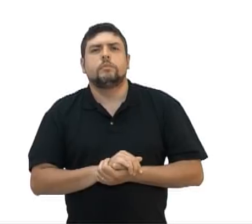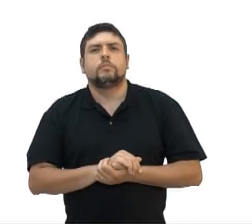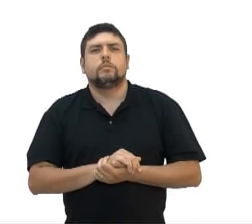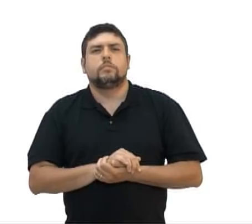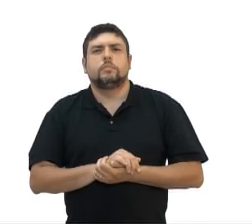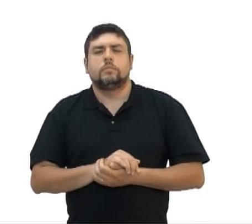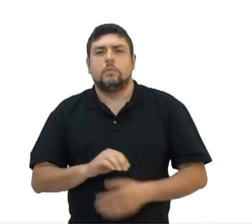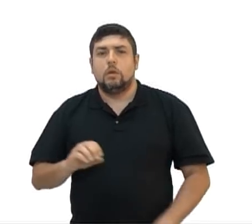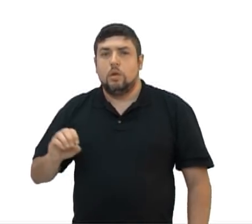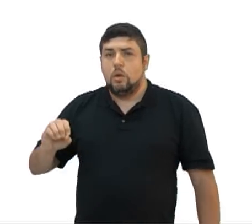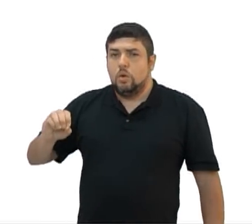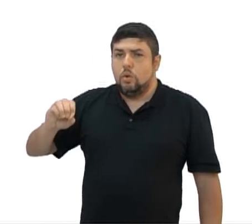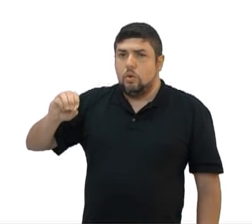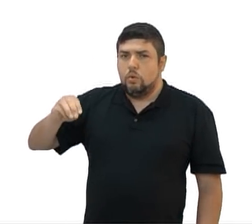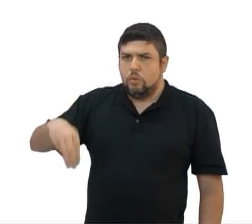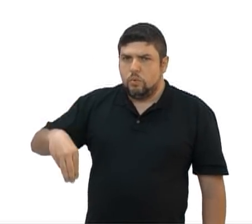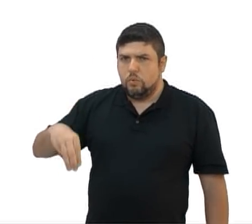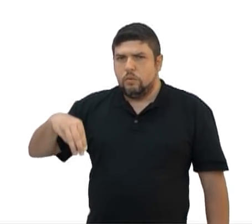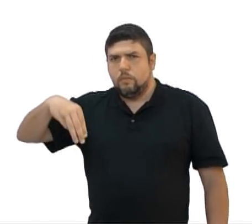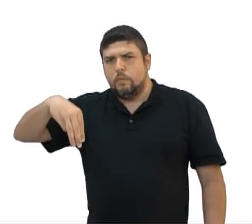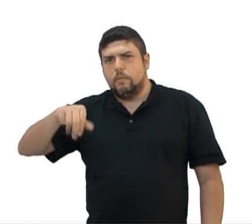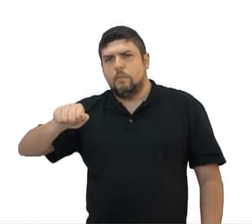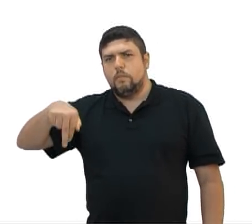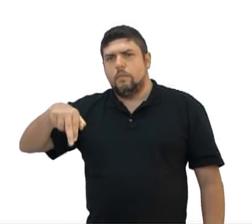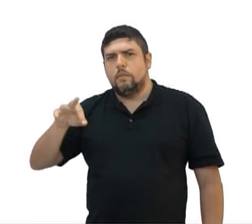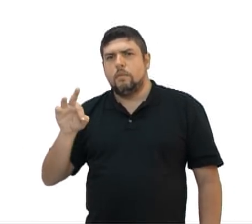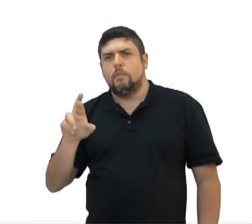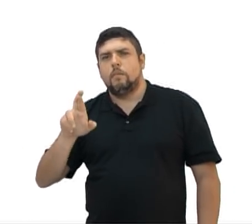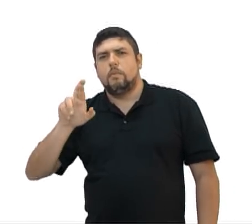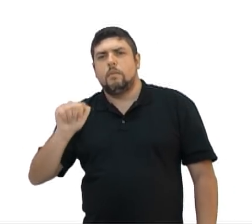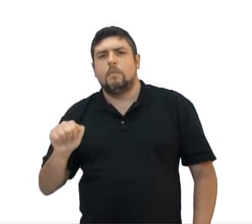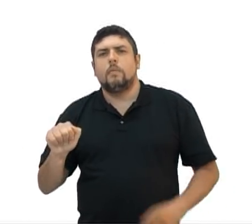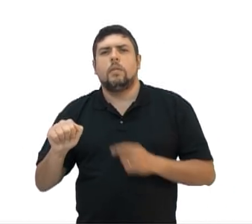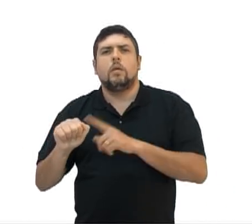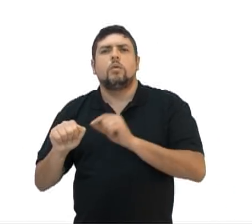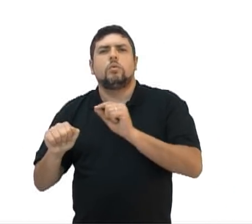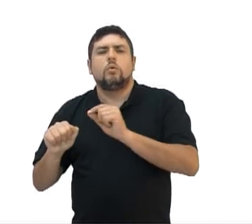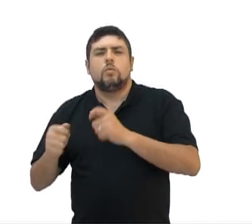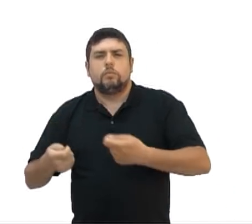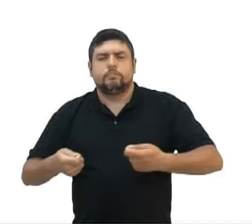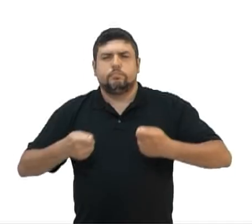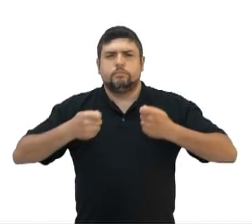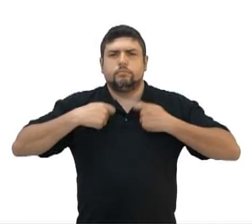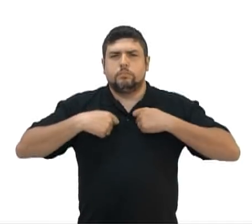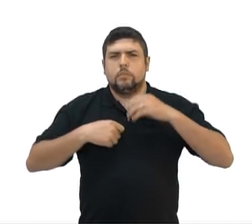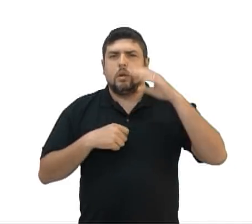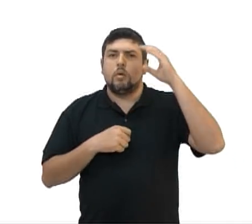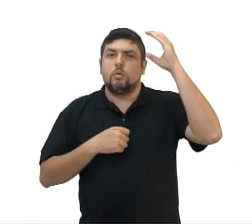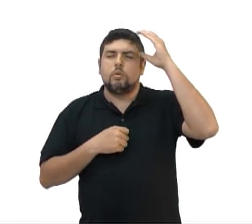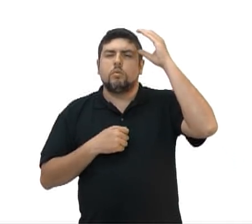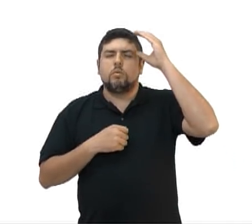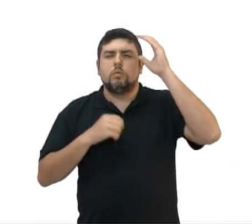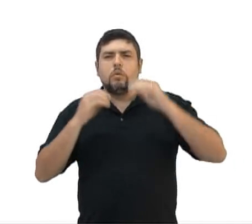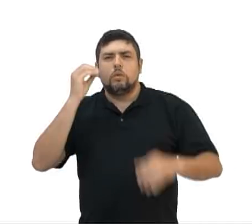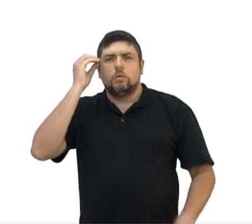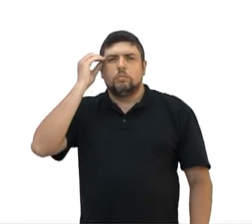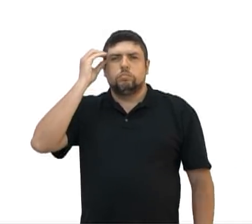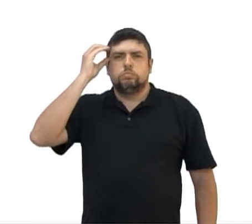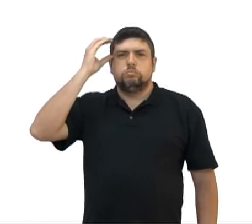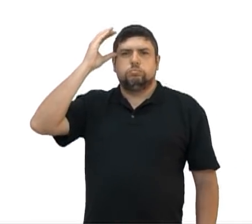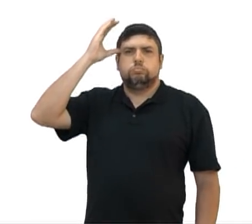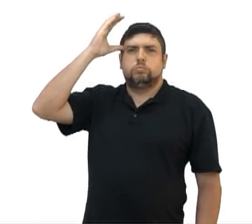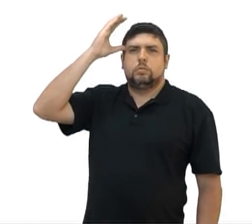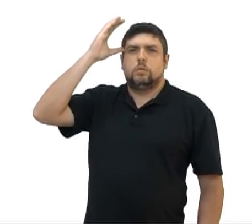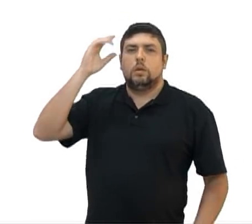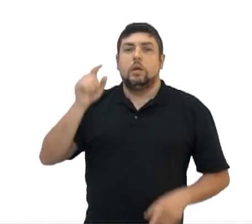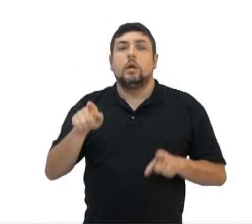vibração sonora e ele visa elevar a consciência de quem entoa e de quem ouve, bem como o ambiente onde é